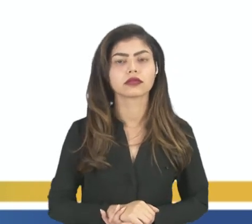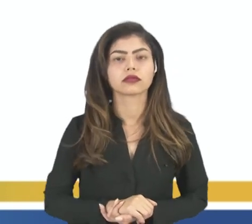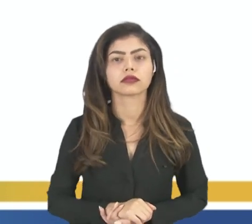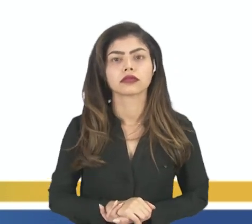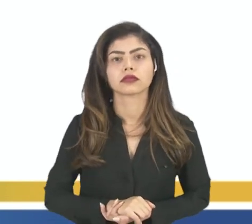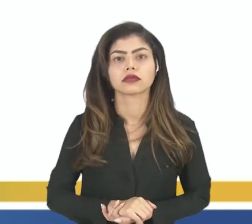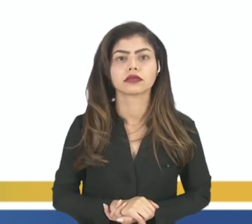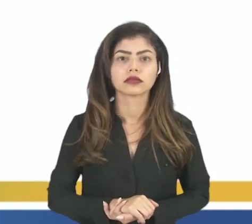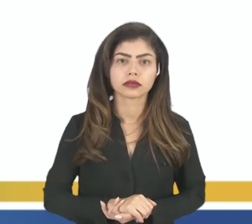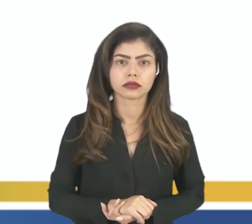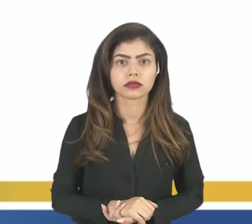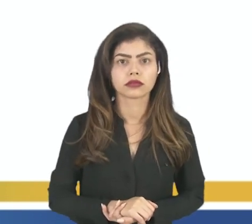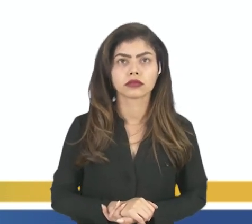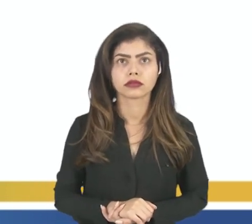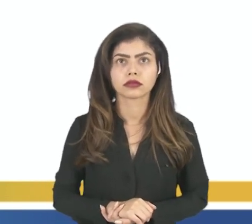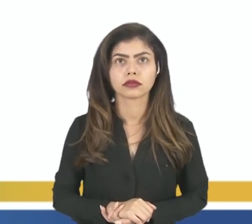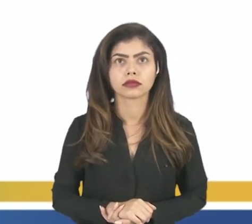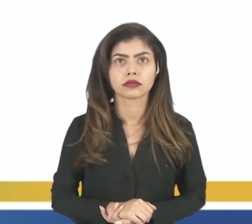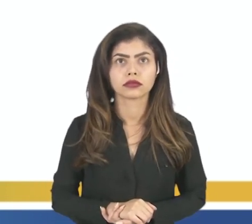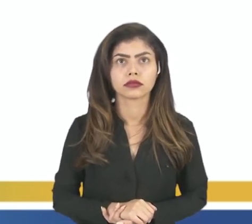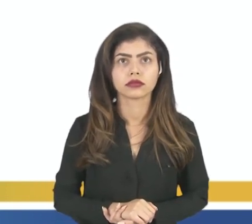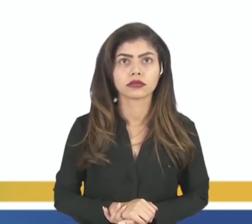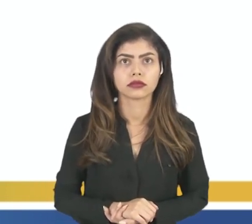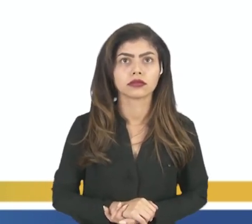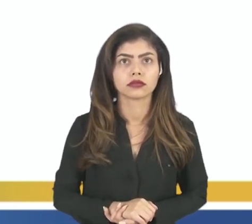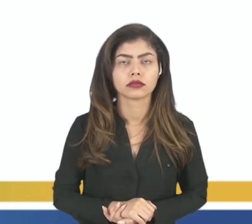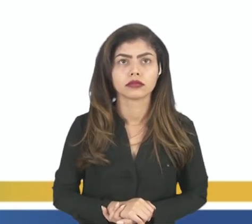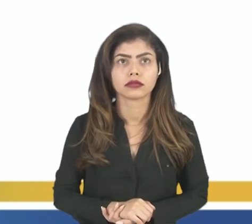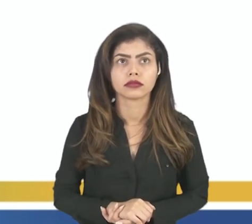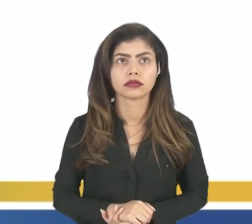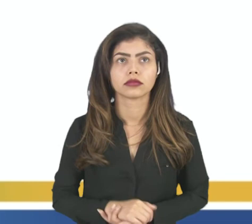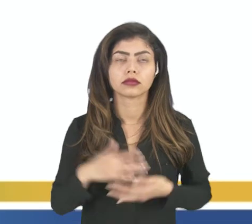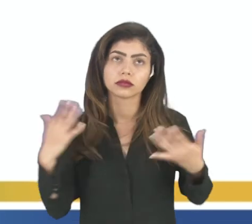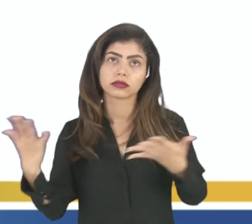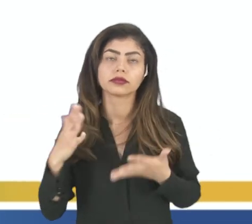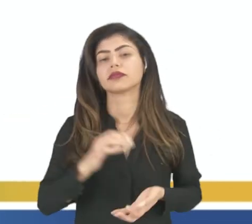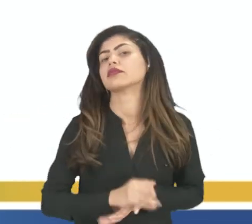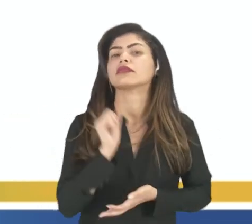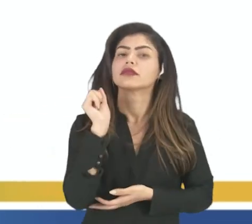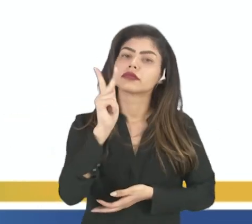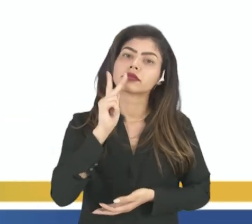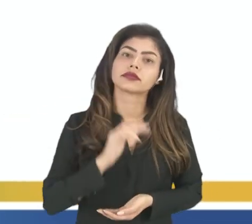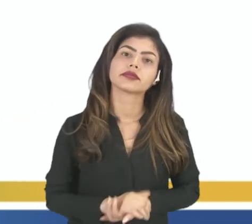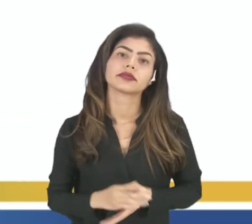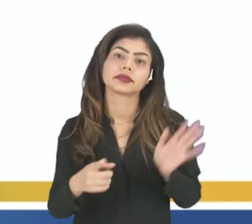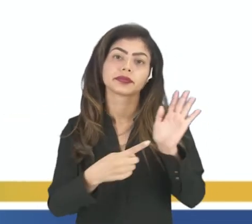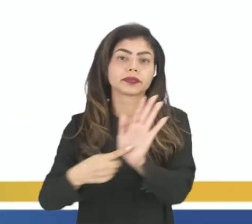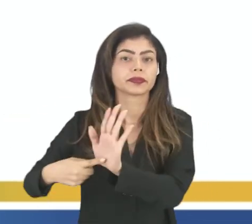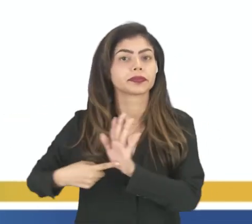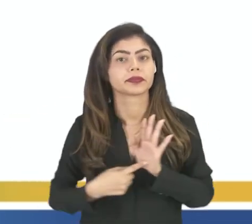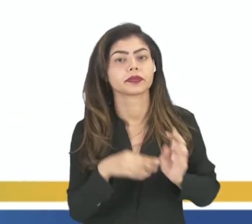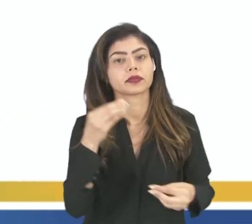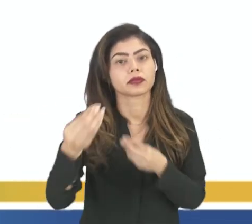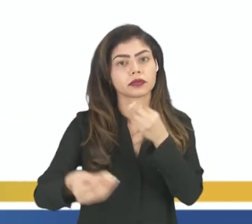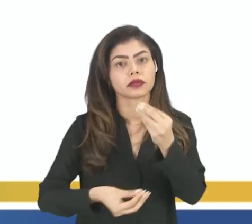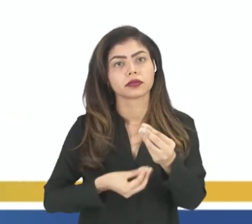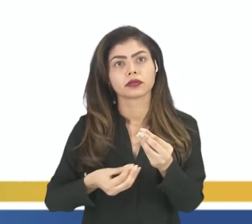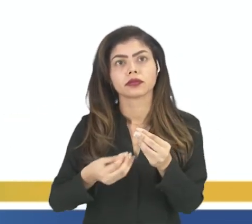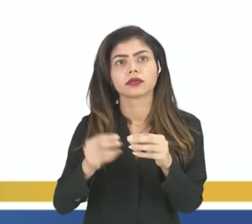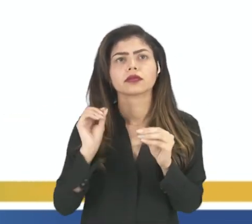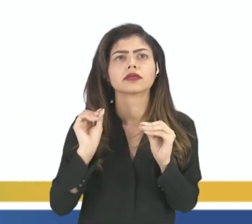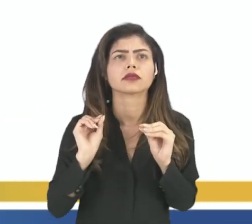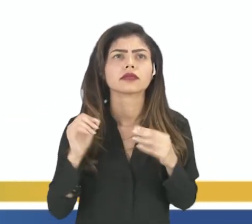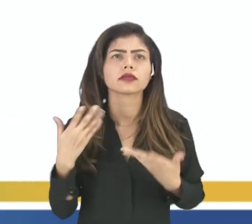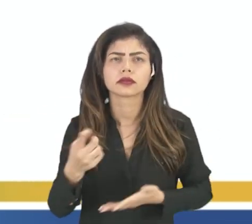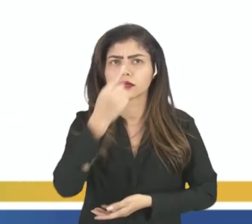a menos 24 joules. Ok? Então, temos aqui, ó, como é que se comportou.